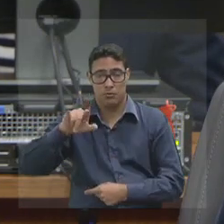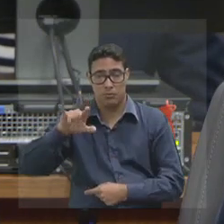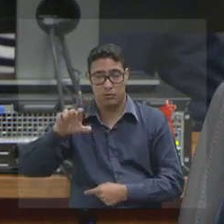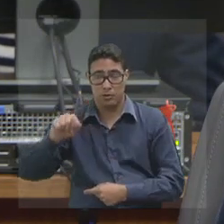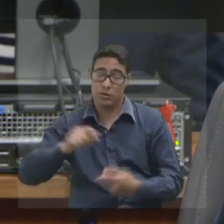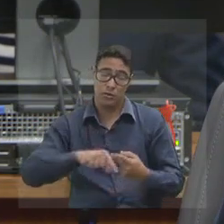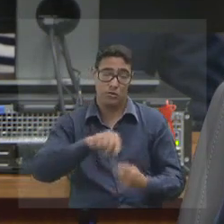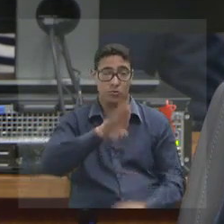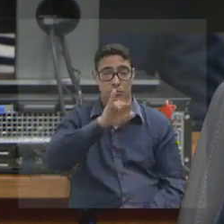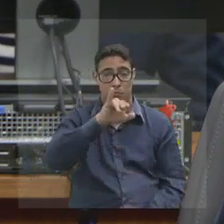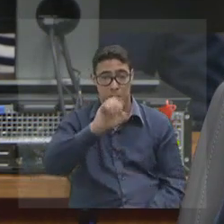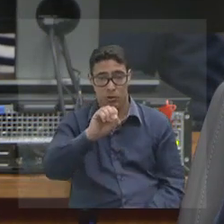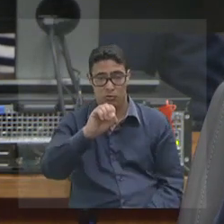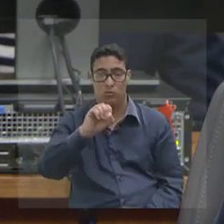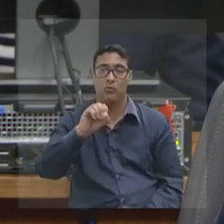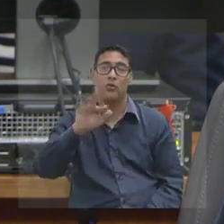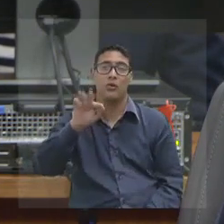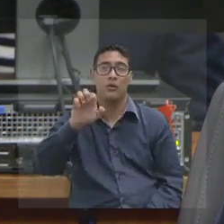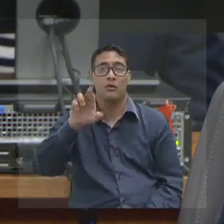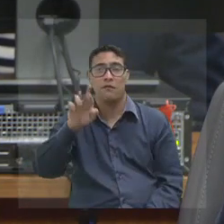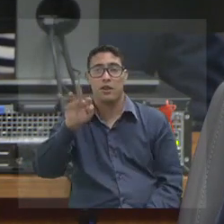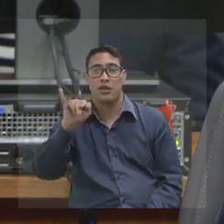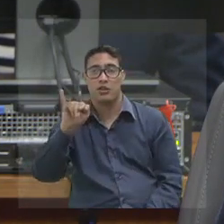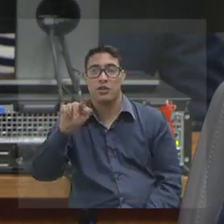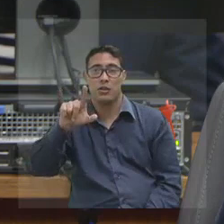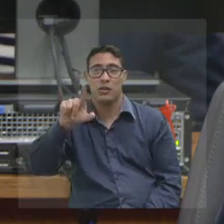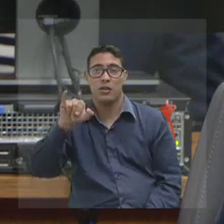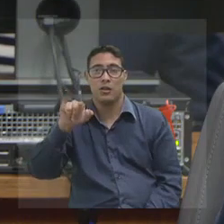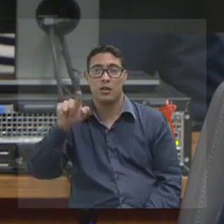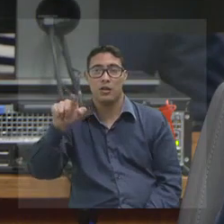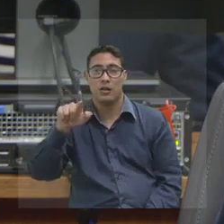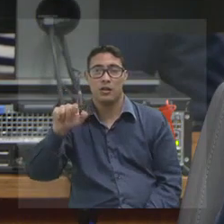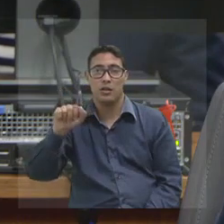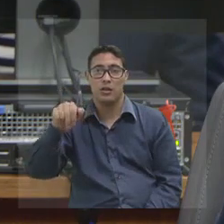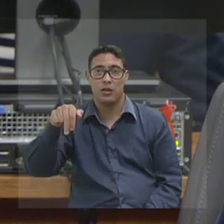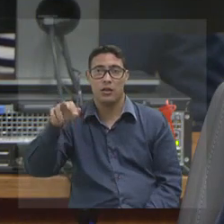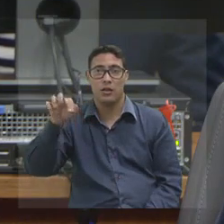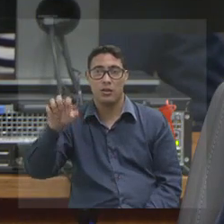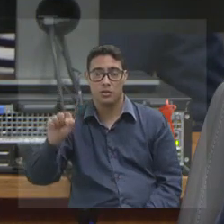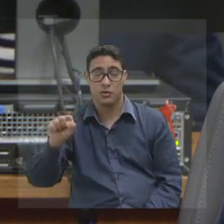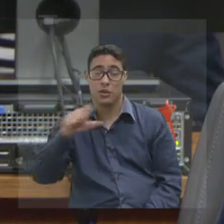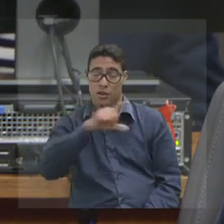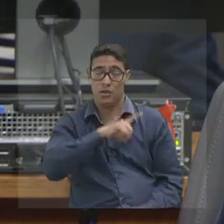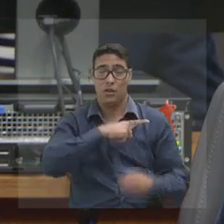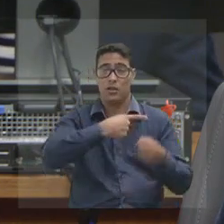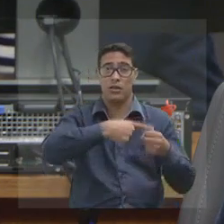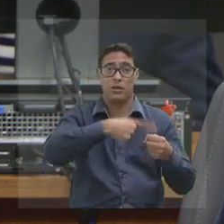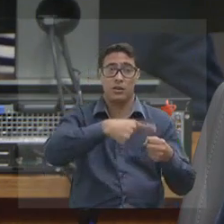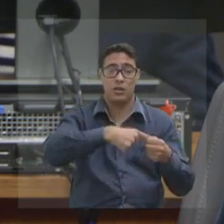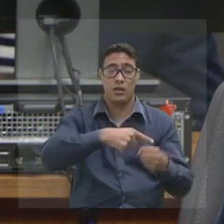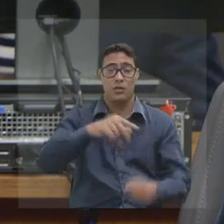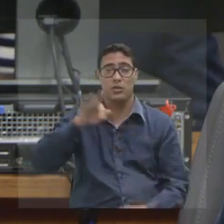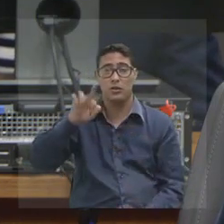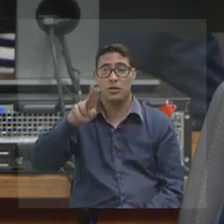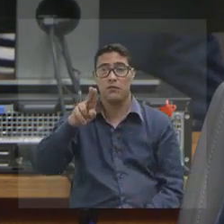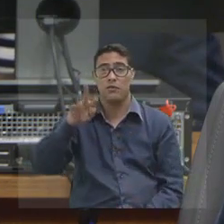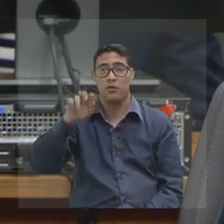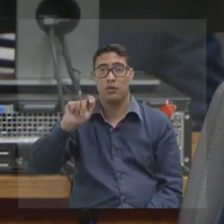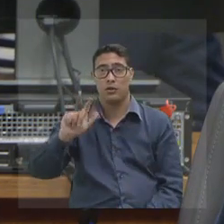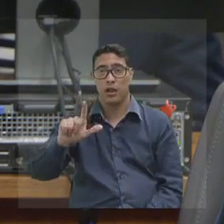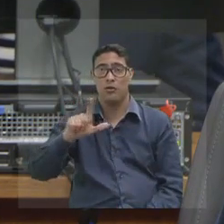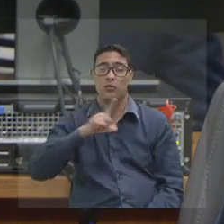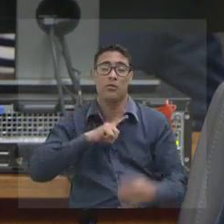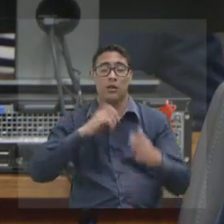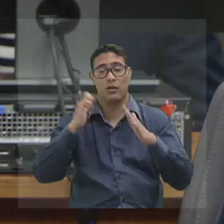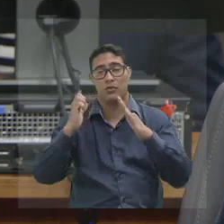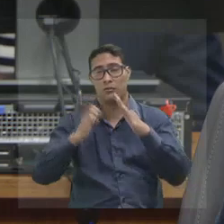biofertilizantes para se ter uma ideia infrutal é tem uma empresa é que ela